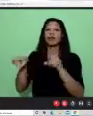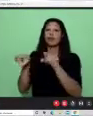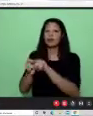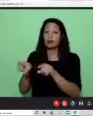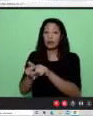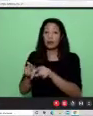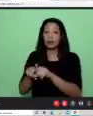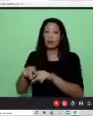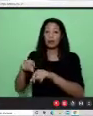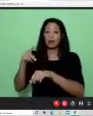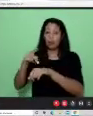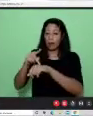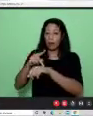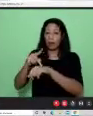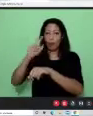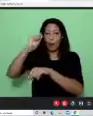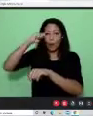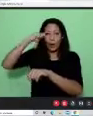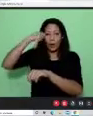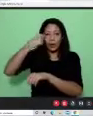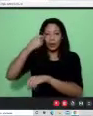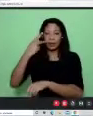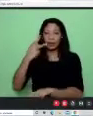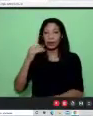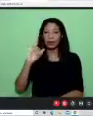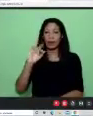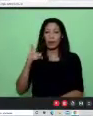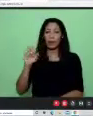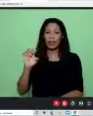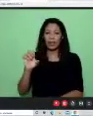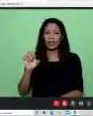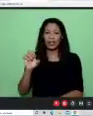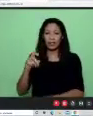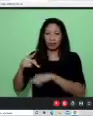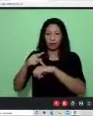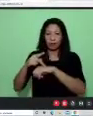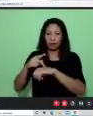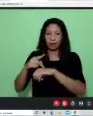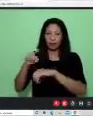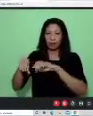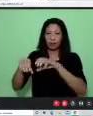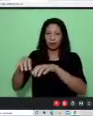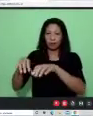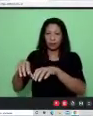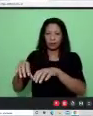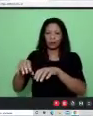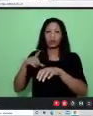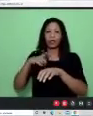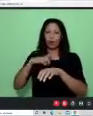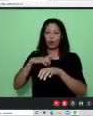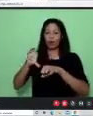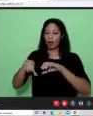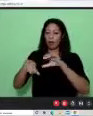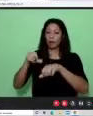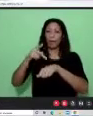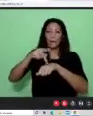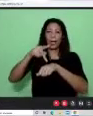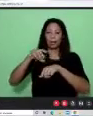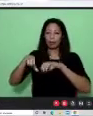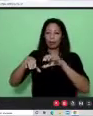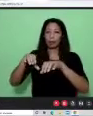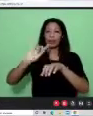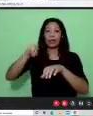que é utilizado para fazer, para dar liga ali, né? Porque eles colocam a pedra, eles colocam a brita e faz a cola